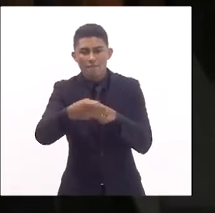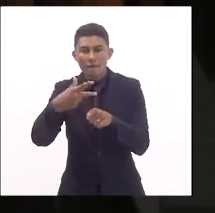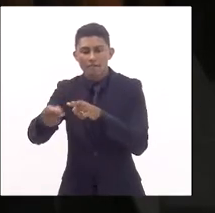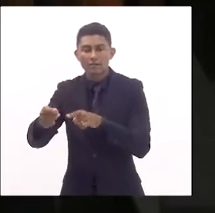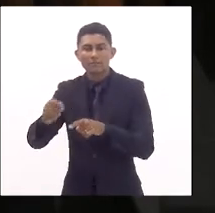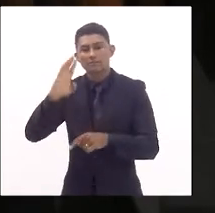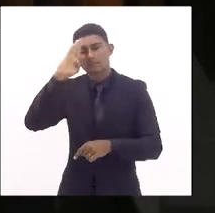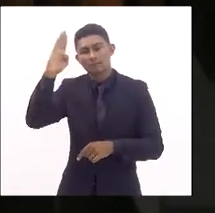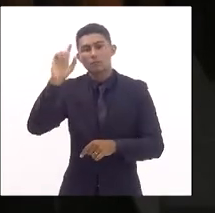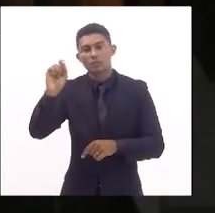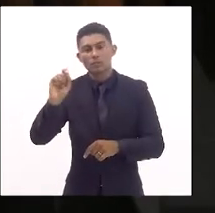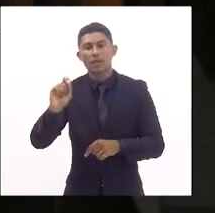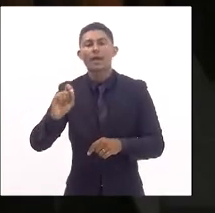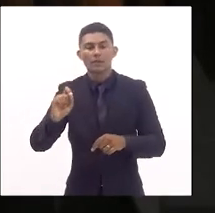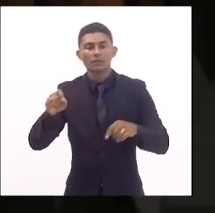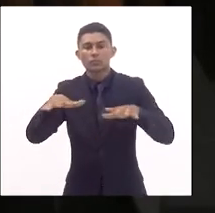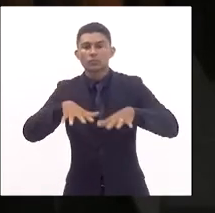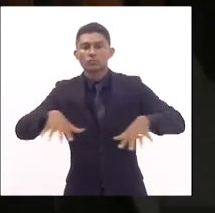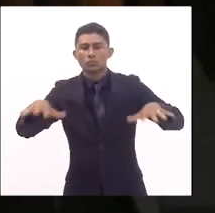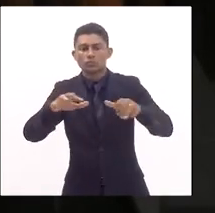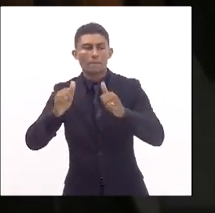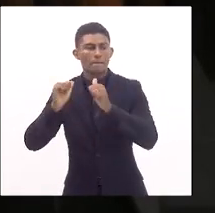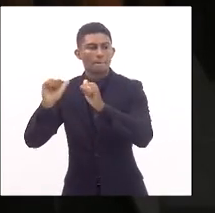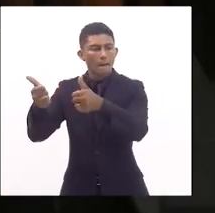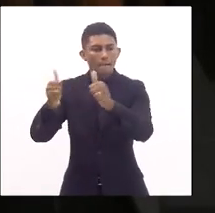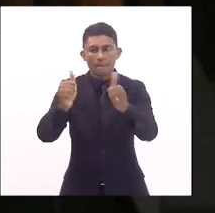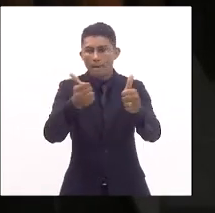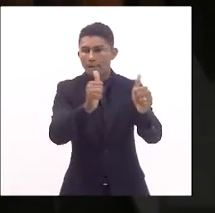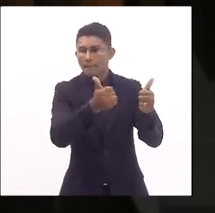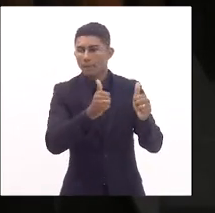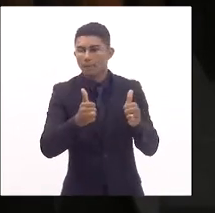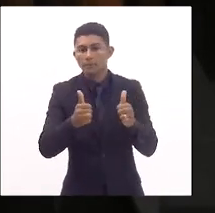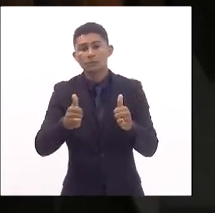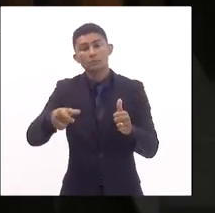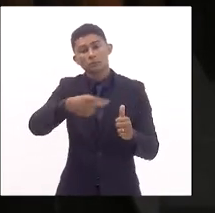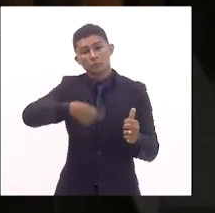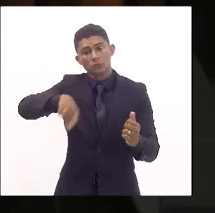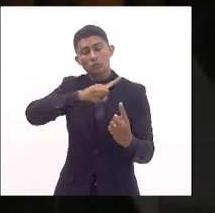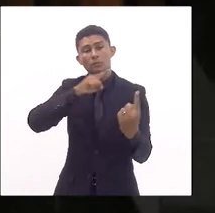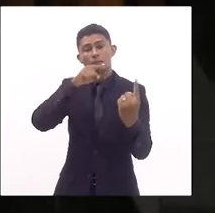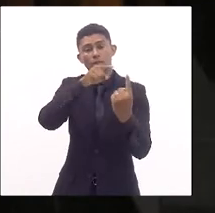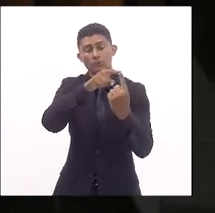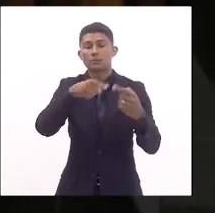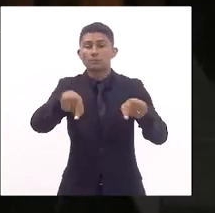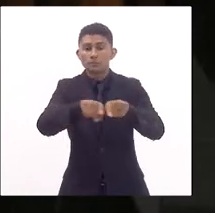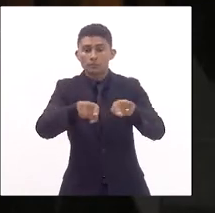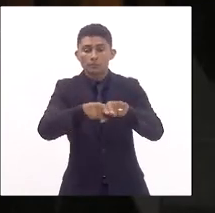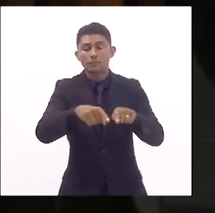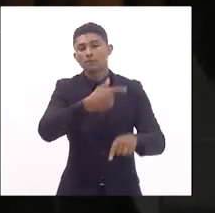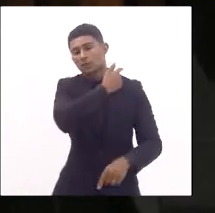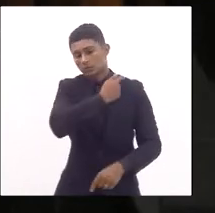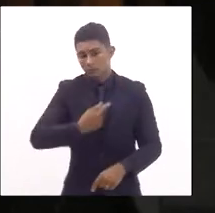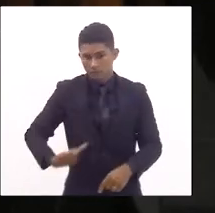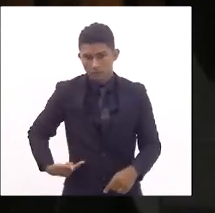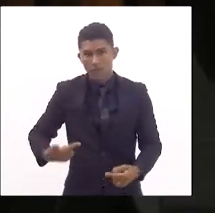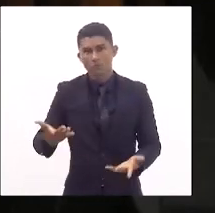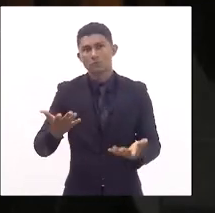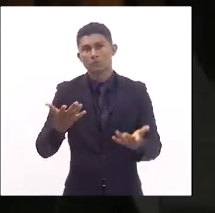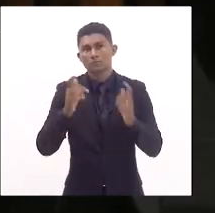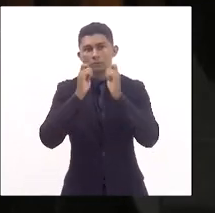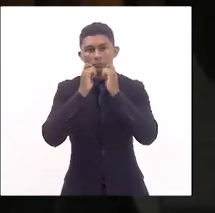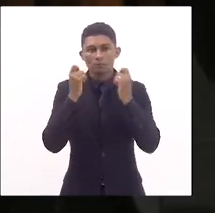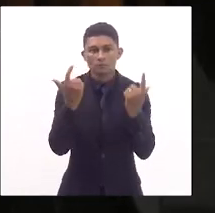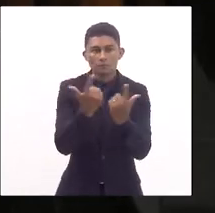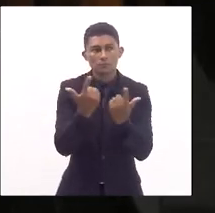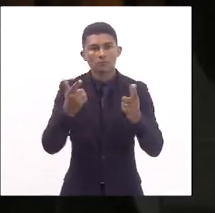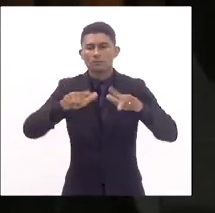social e esse é o objetivo de todo o governo de todo o Parlamento então tô